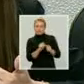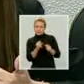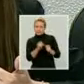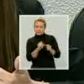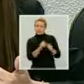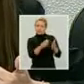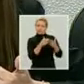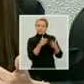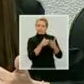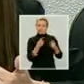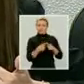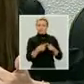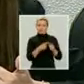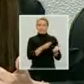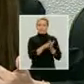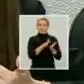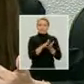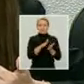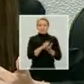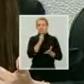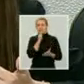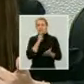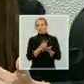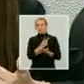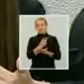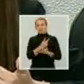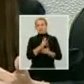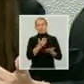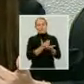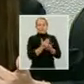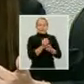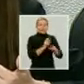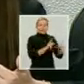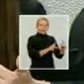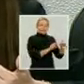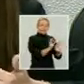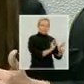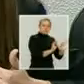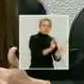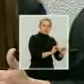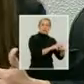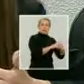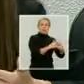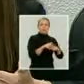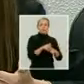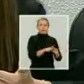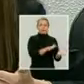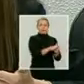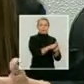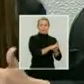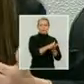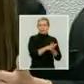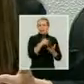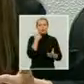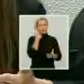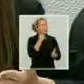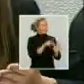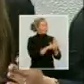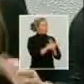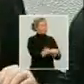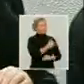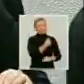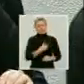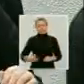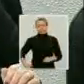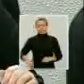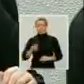ainda está sendo prevista, vão se aprimorando os mecanismos de implementação. Isso é típico de toda política pública e não somente